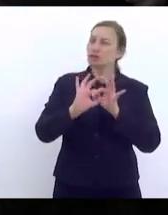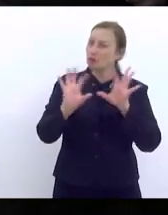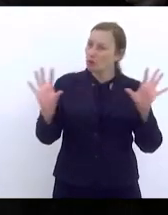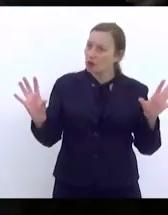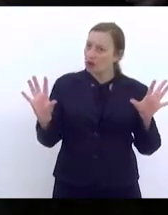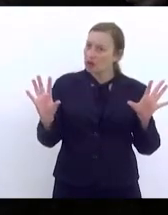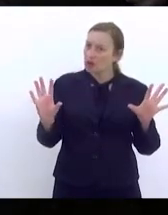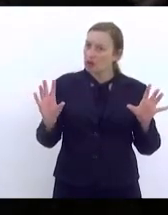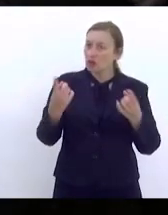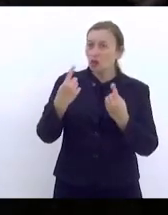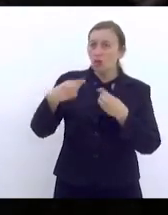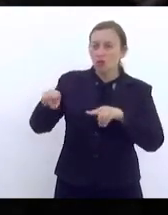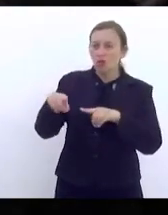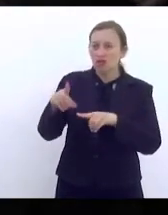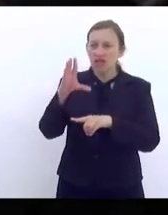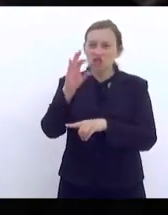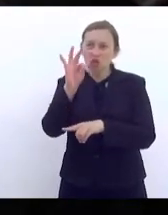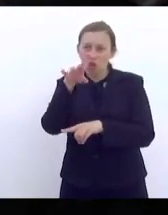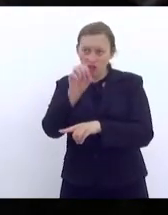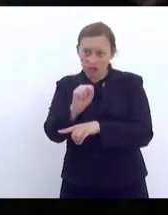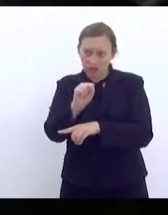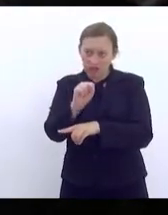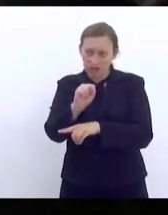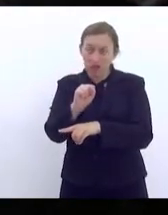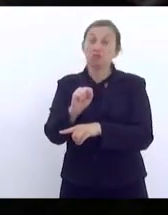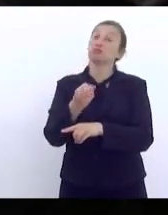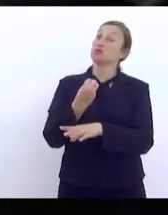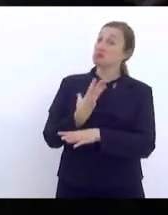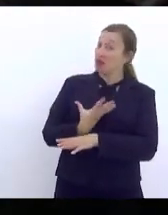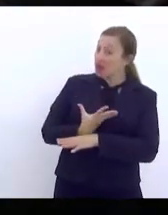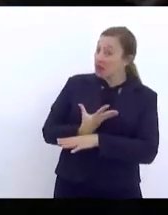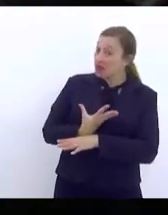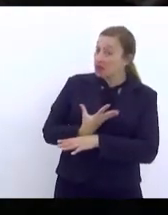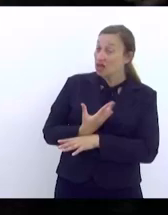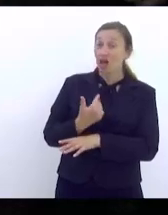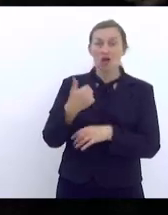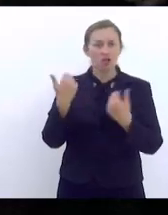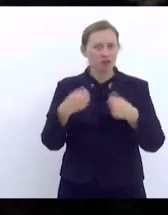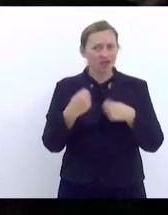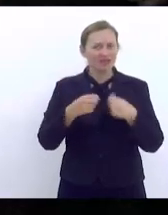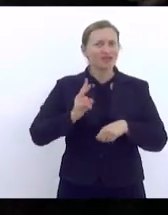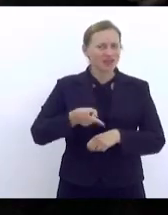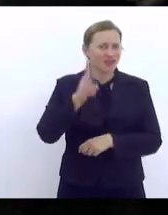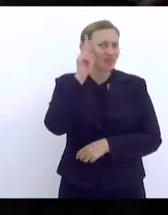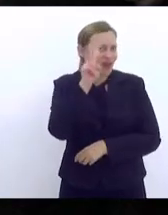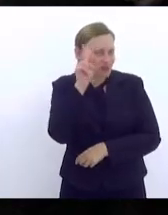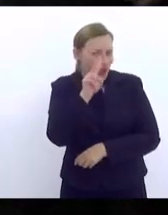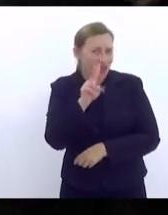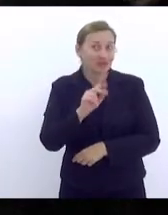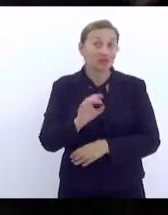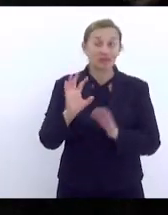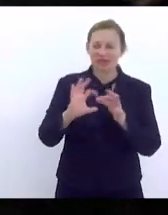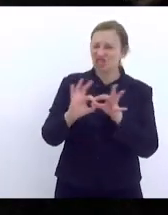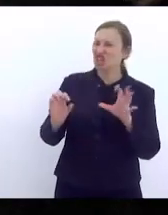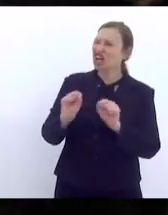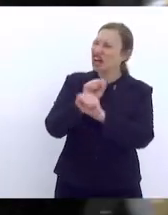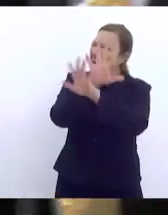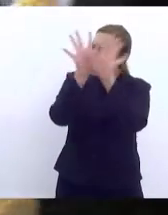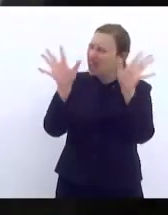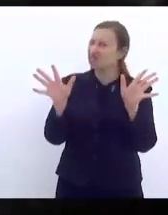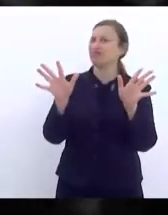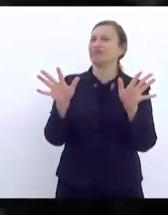contra as cotas pois bem eu preciso sempre relembrar isso para deixar bem claro